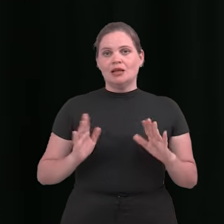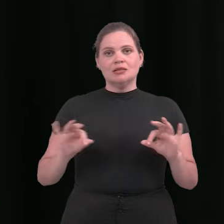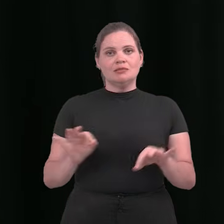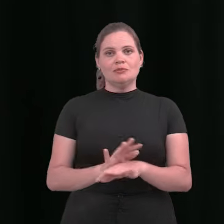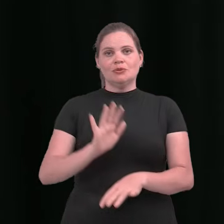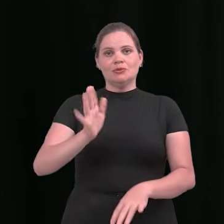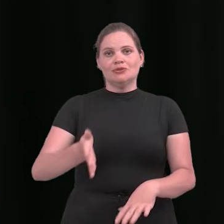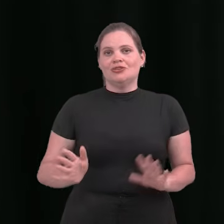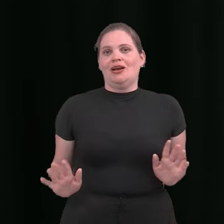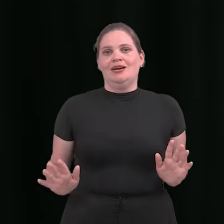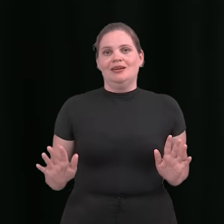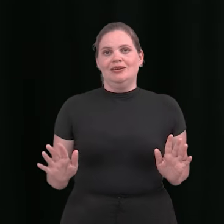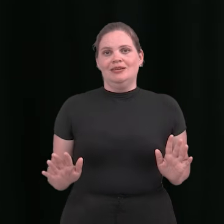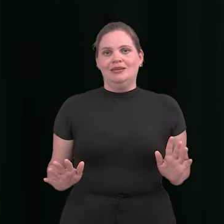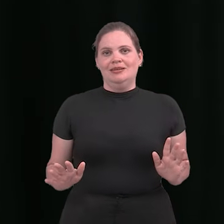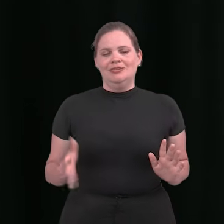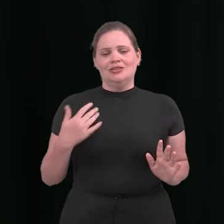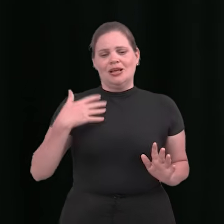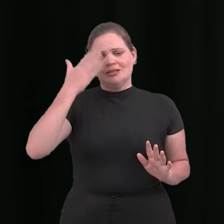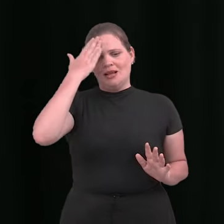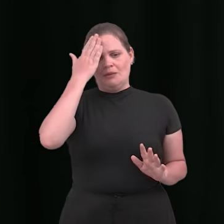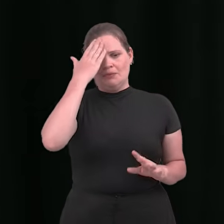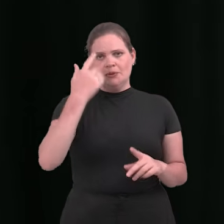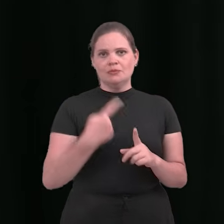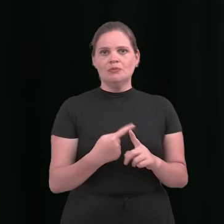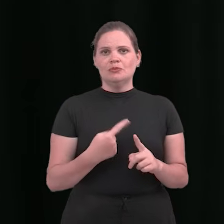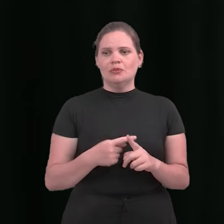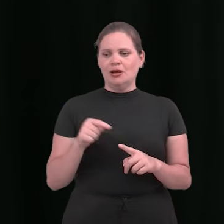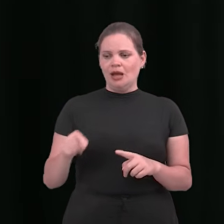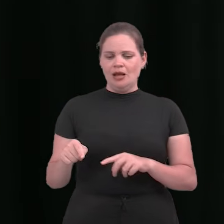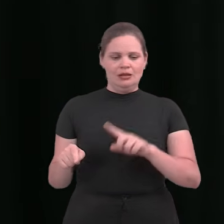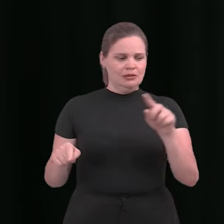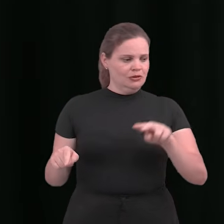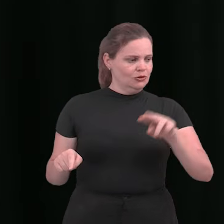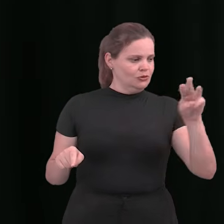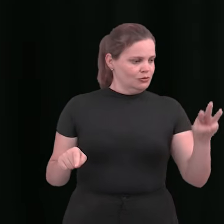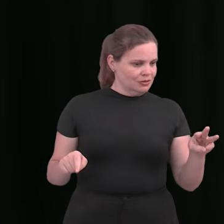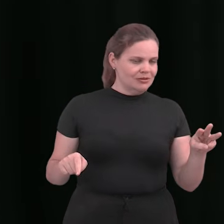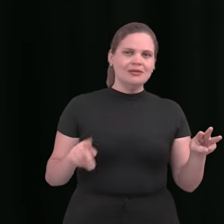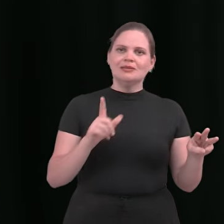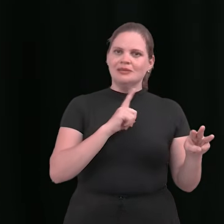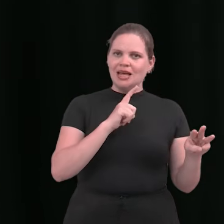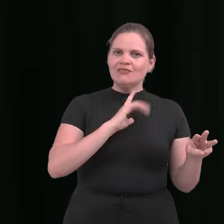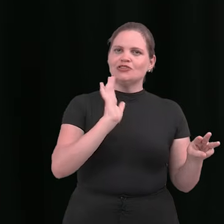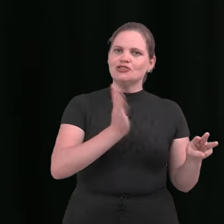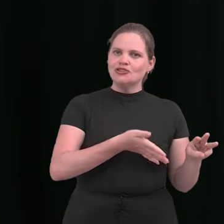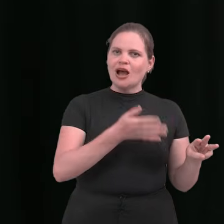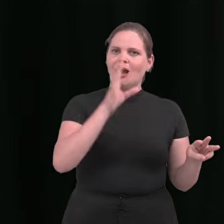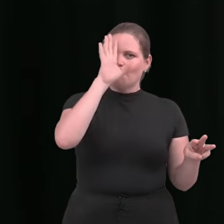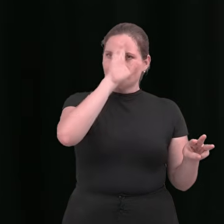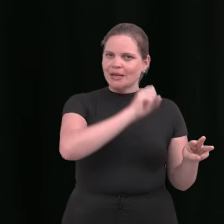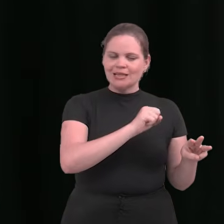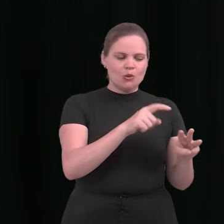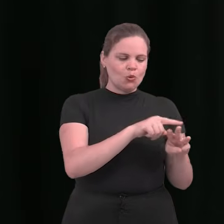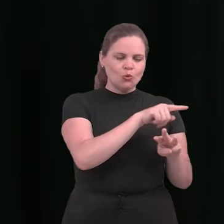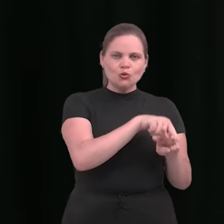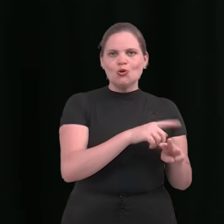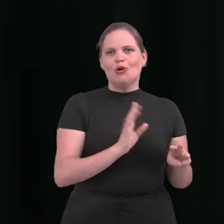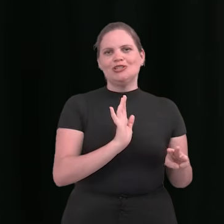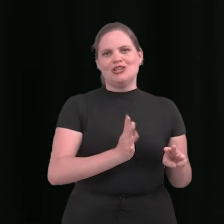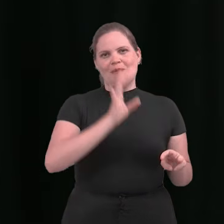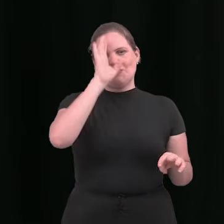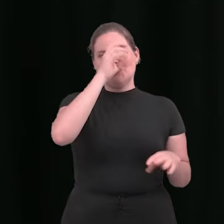quase que sabe, porque ele tem mentoria dos outros dois. Tanto para coisas boas quanto para coisas que não são